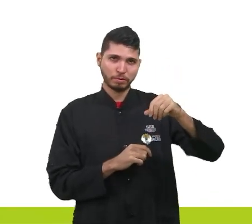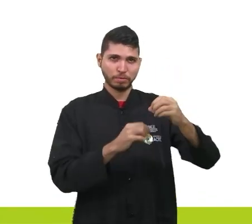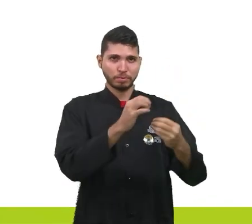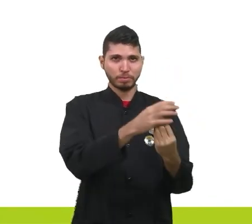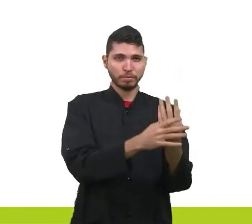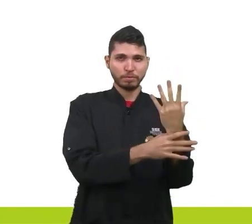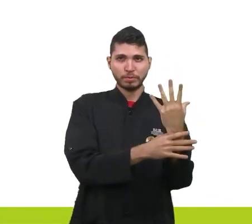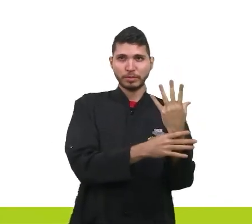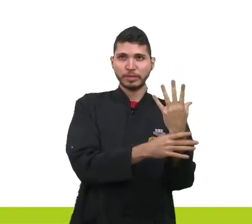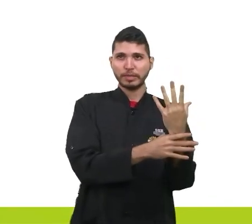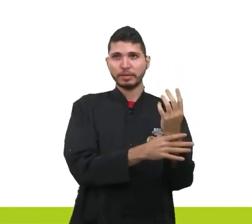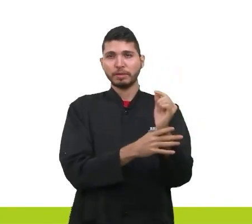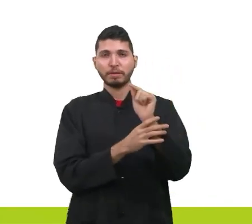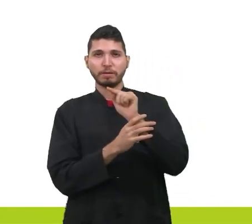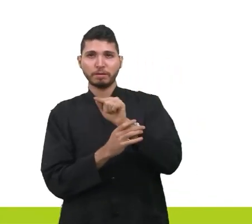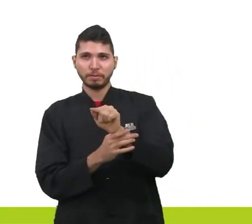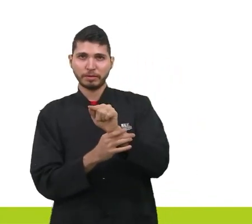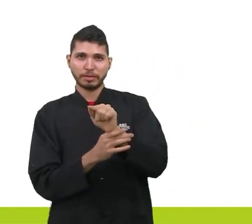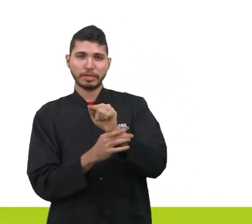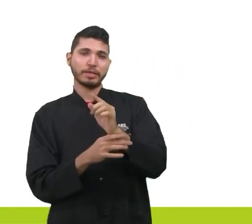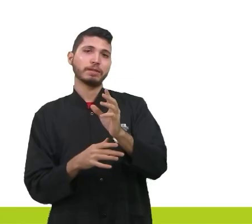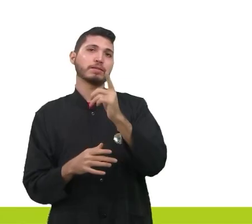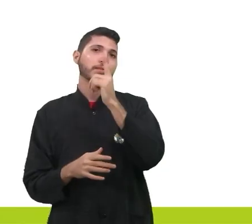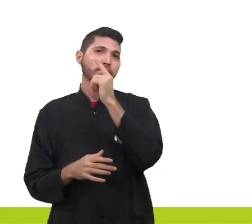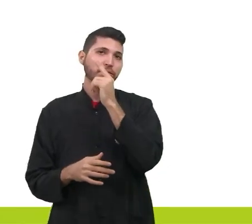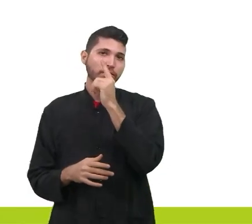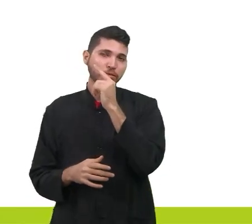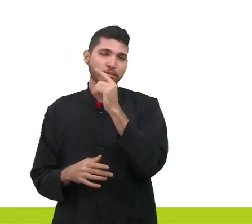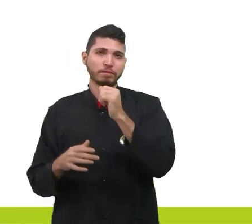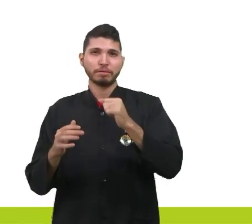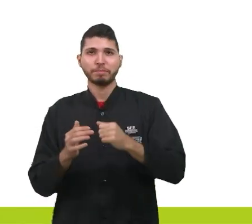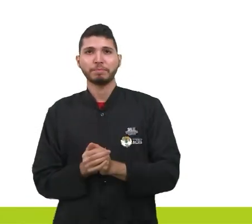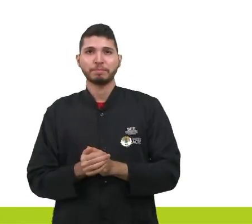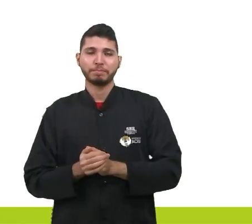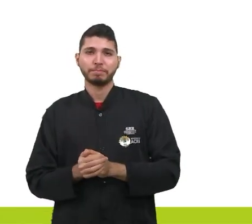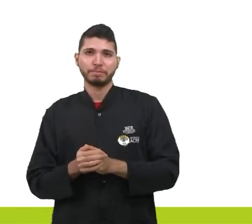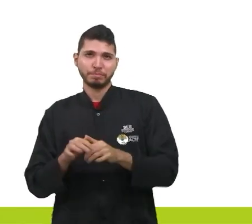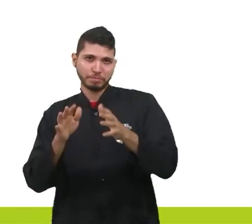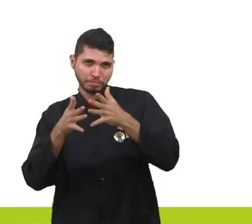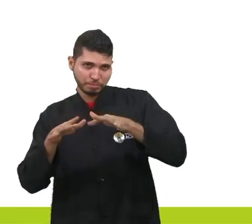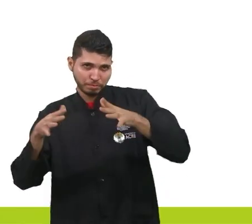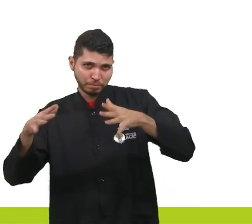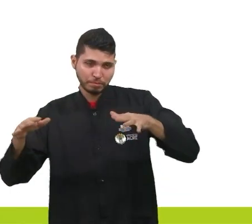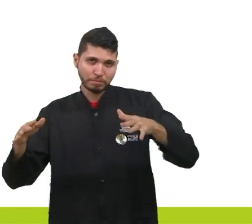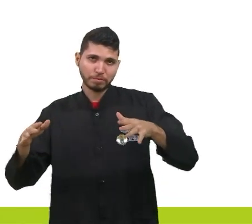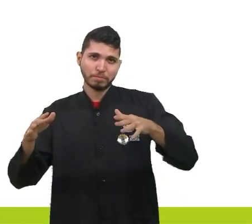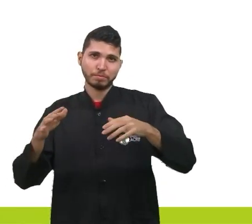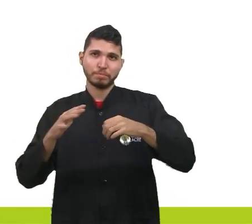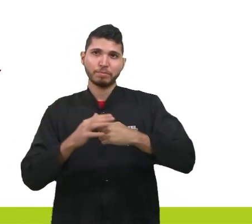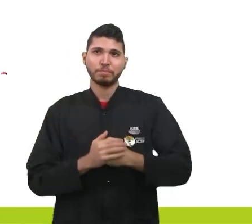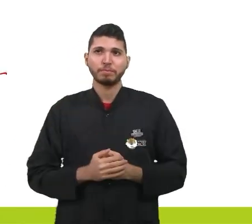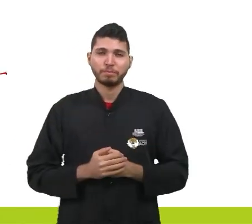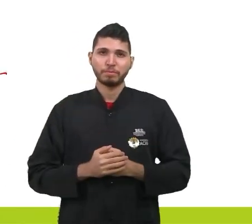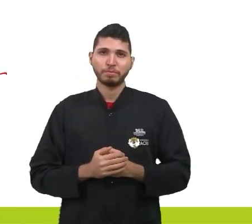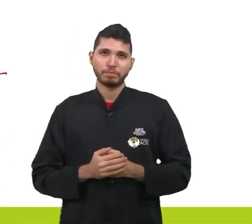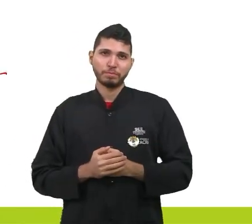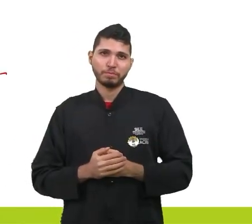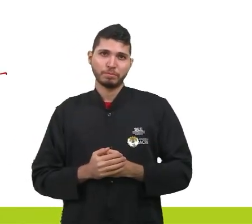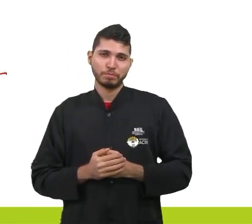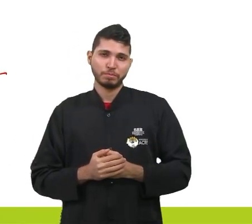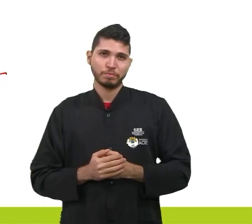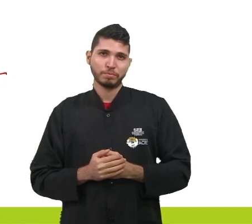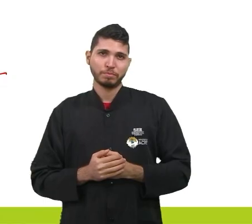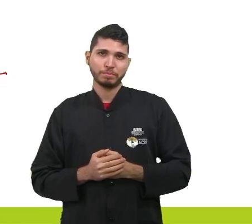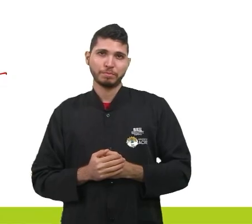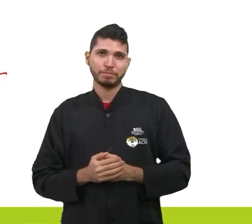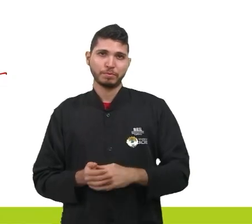atuação justamente aí do mar, das massas de ar, aliás, justamente a atuação aqui do oceano, tá? E